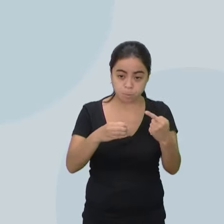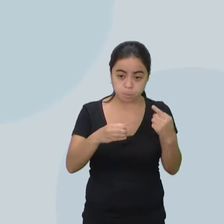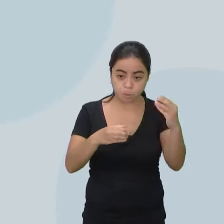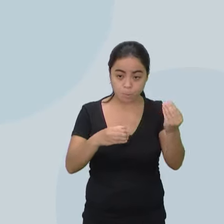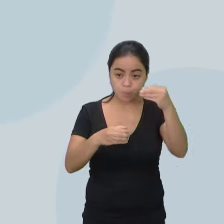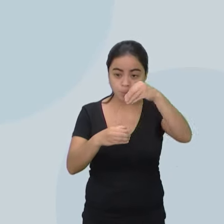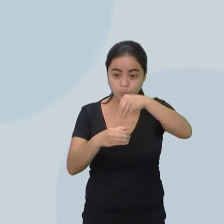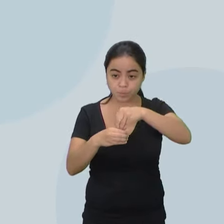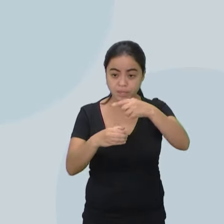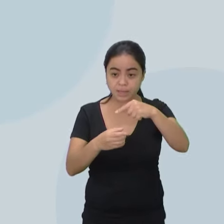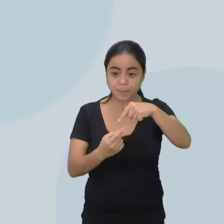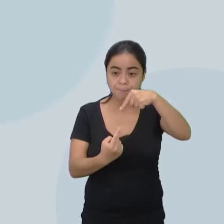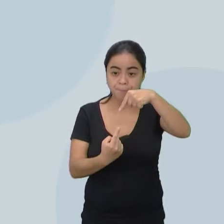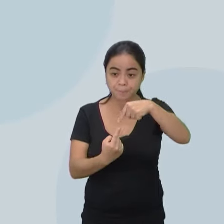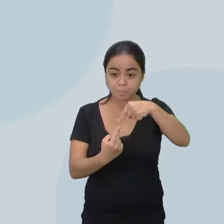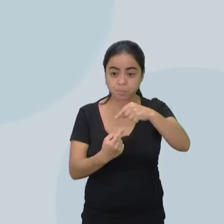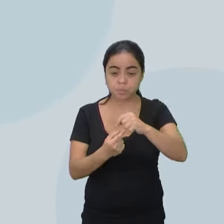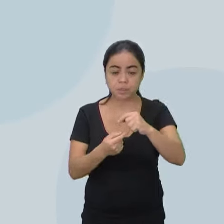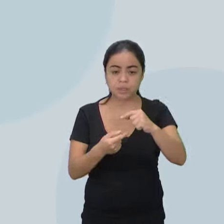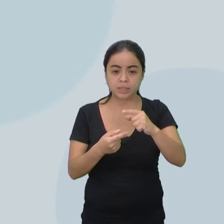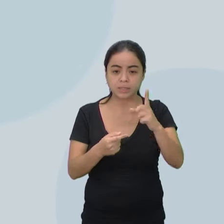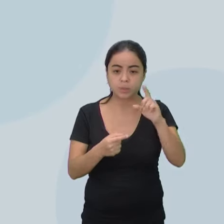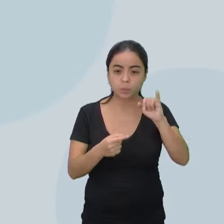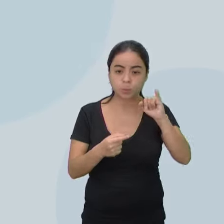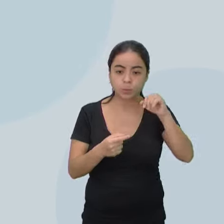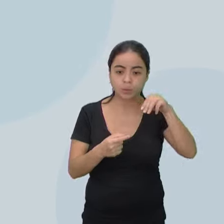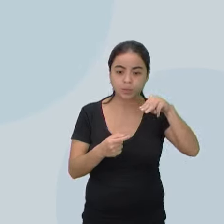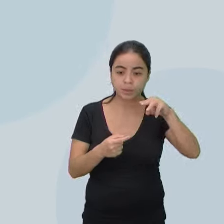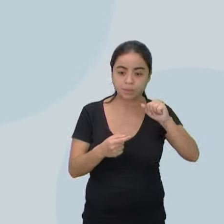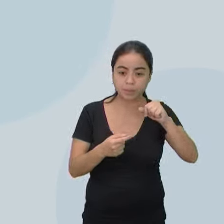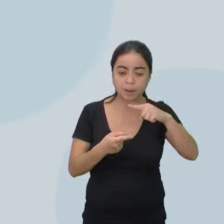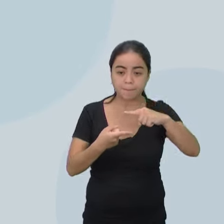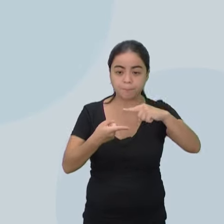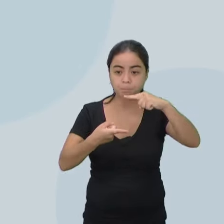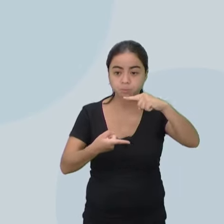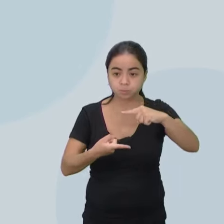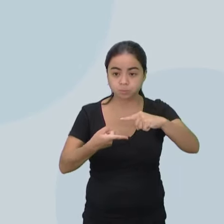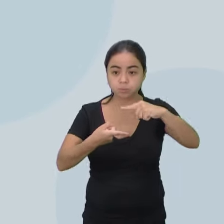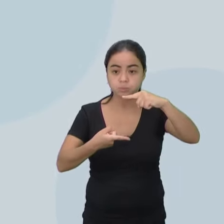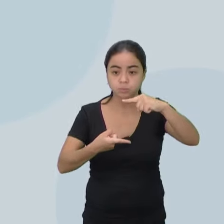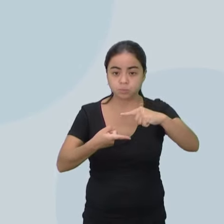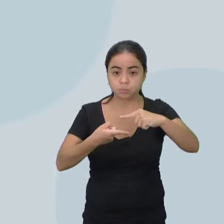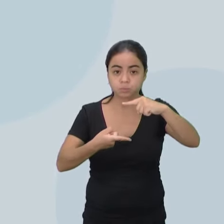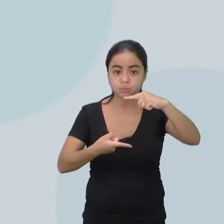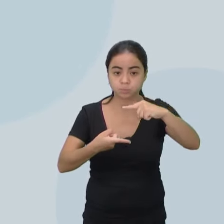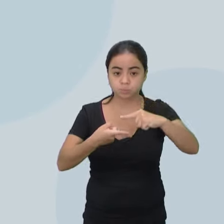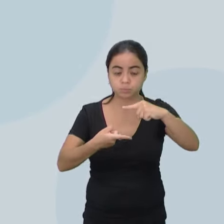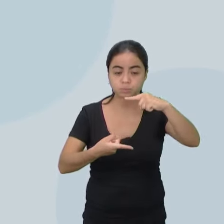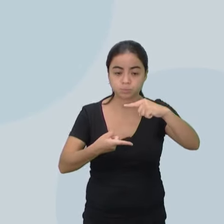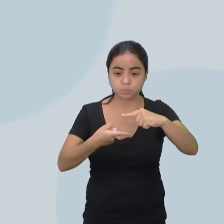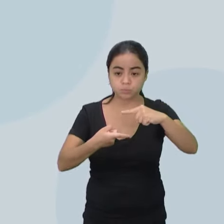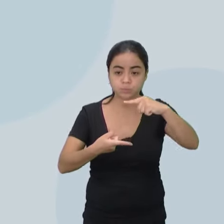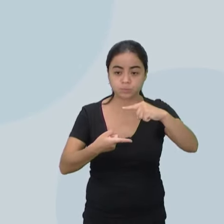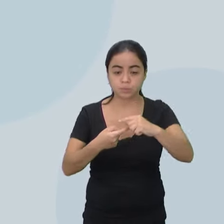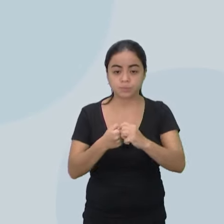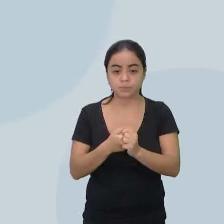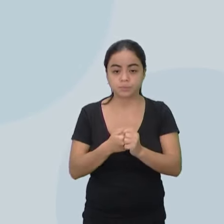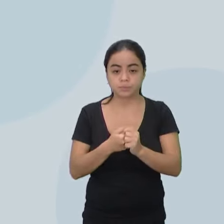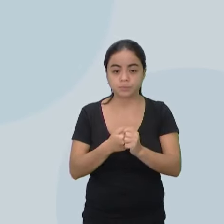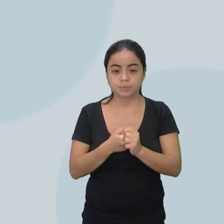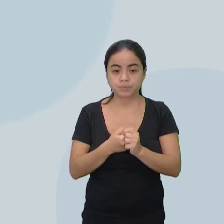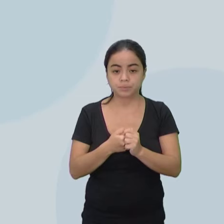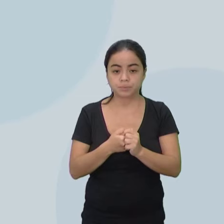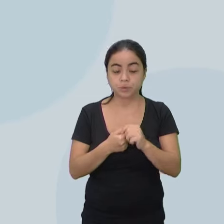e essa bobina envolve um ímã pendurado. Eu fiz um desenho agorinha para vocês, eu fiz a mão, coloquei aqui. Vamos ver se vocês